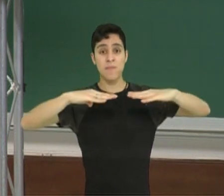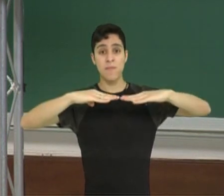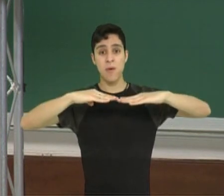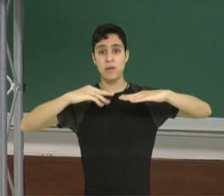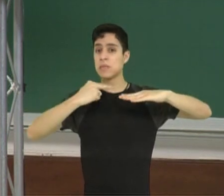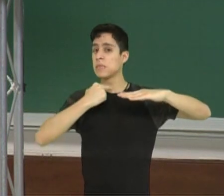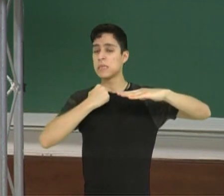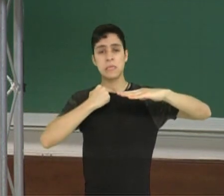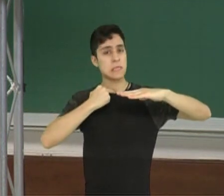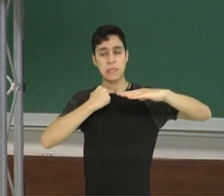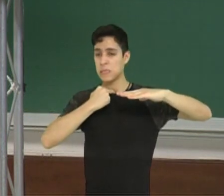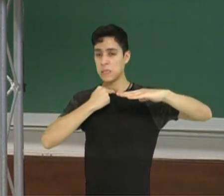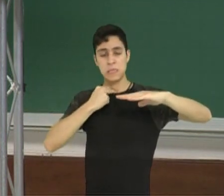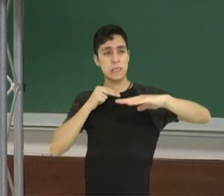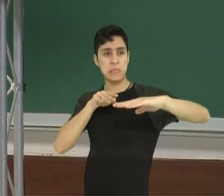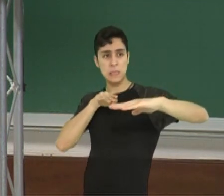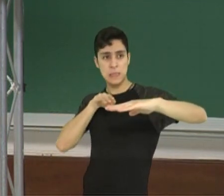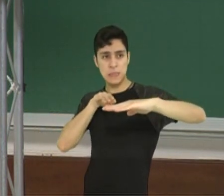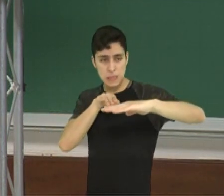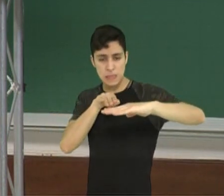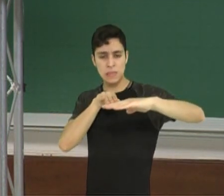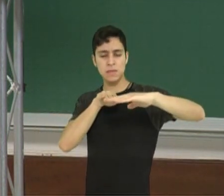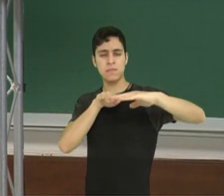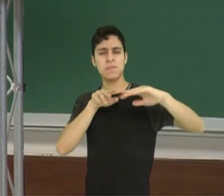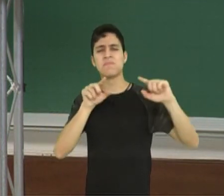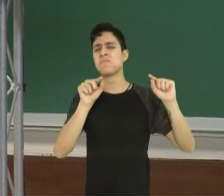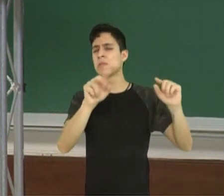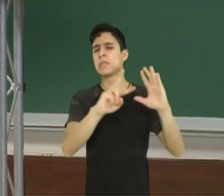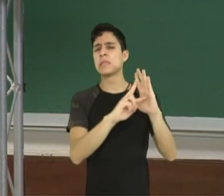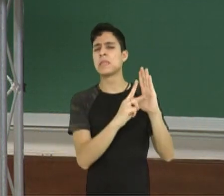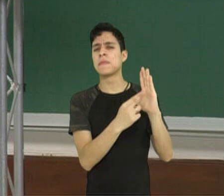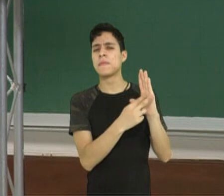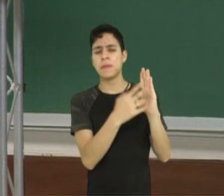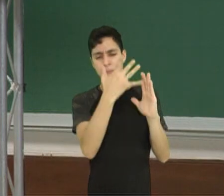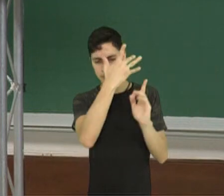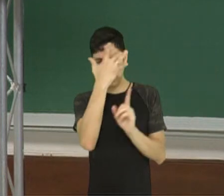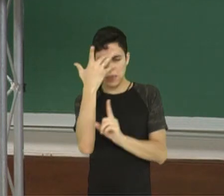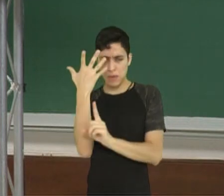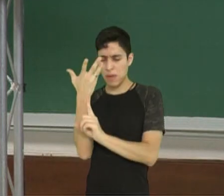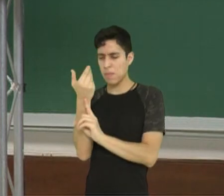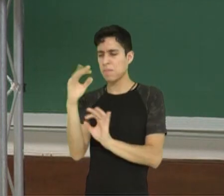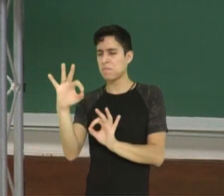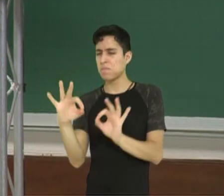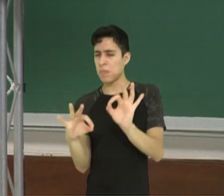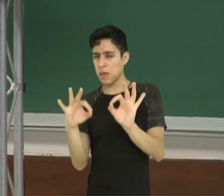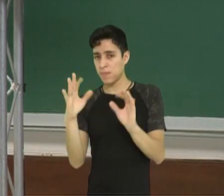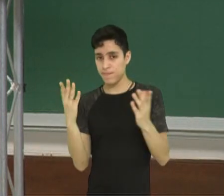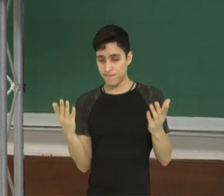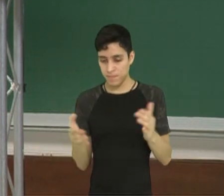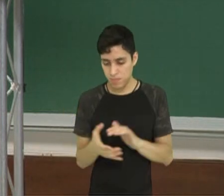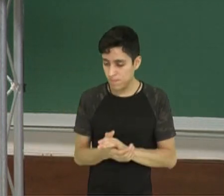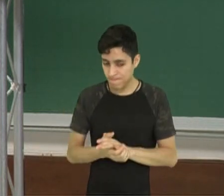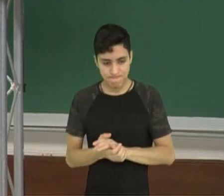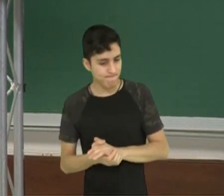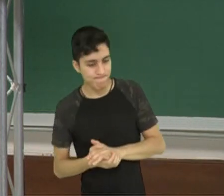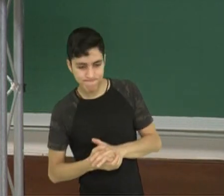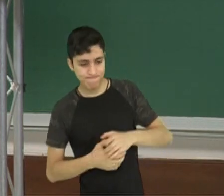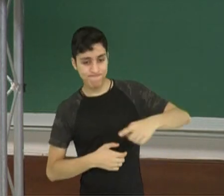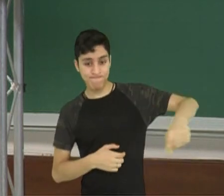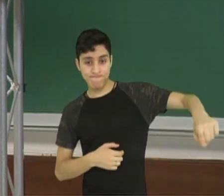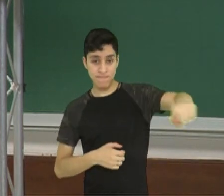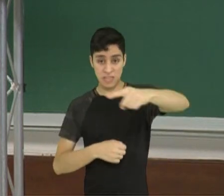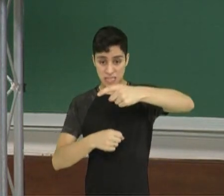né, no trânsito. O que será que o artista quis dizer com isso, né? Ele quis trazer toda a questão da reforma da ponte, né,